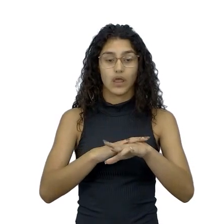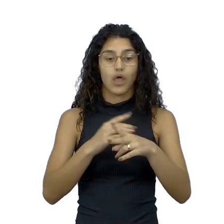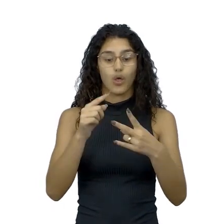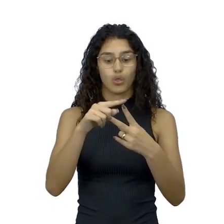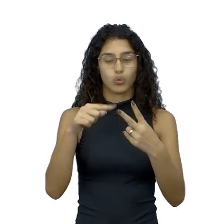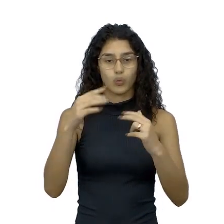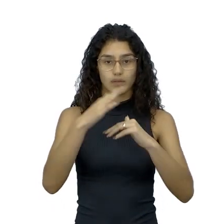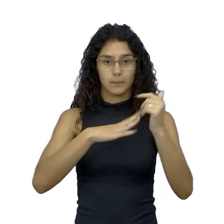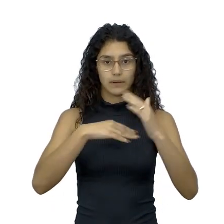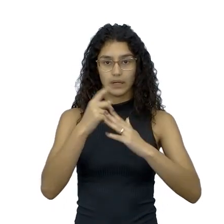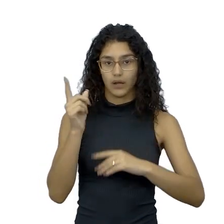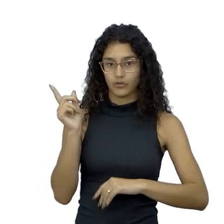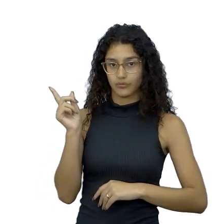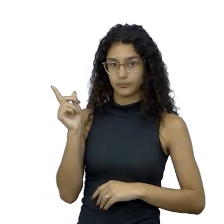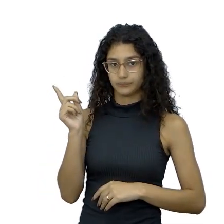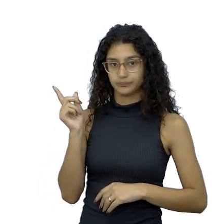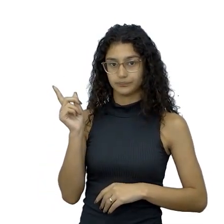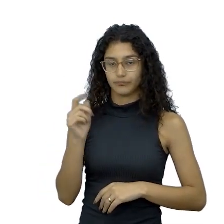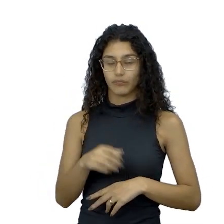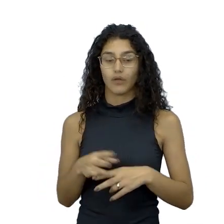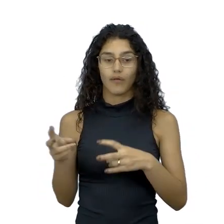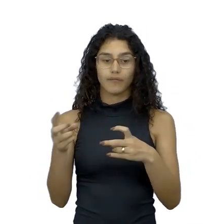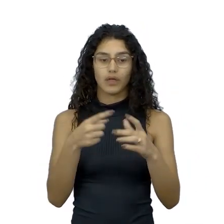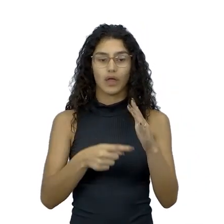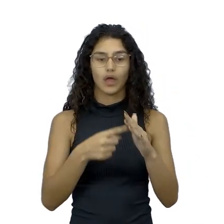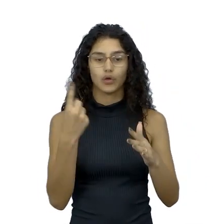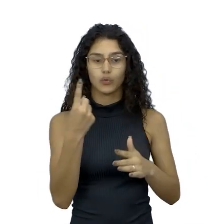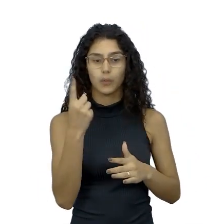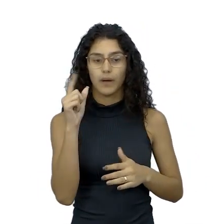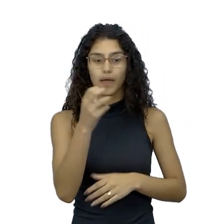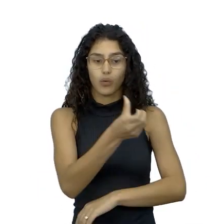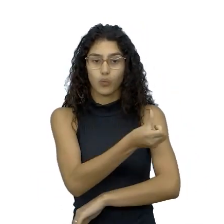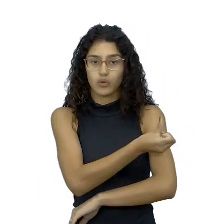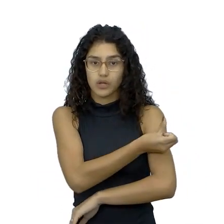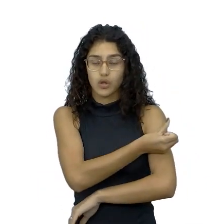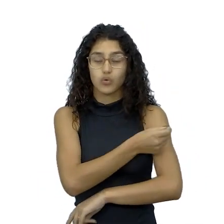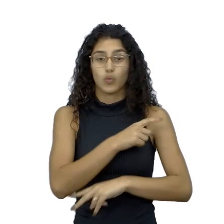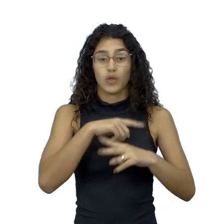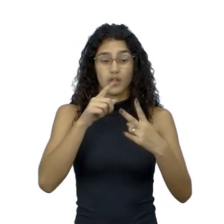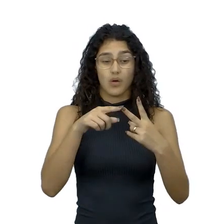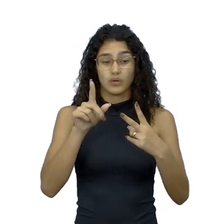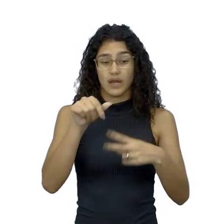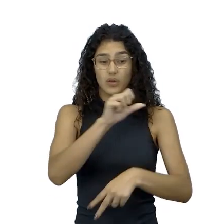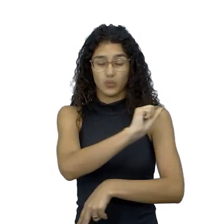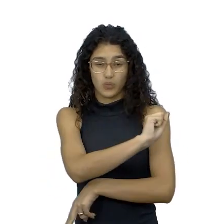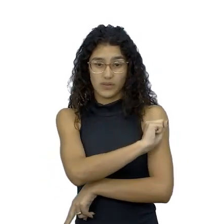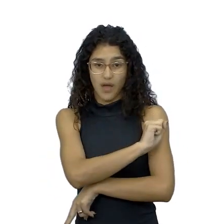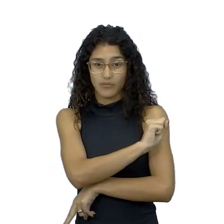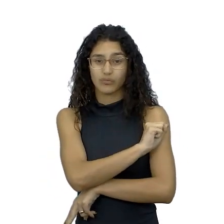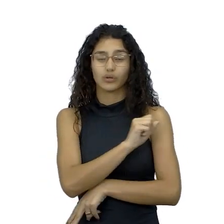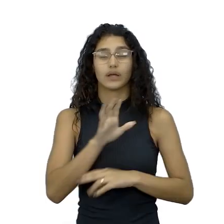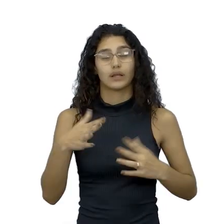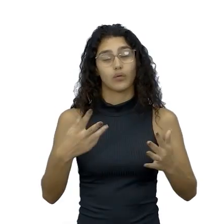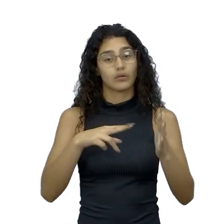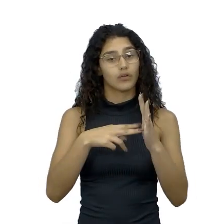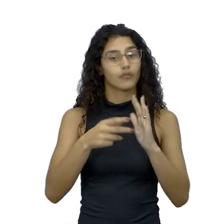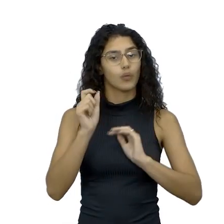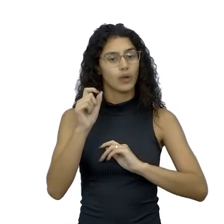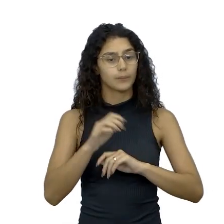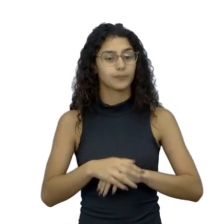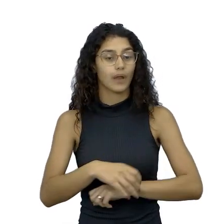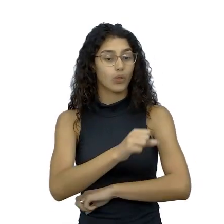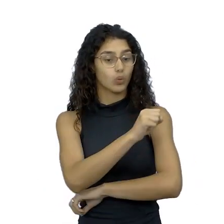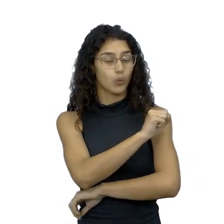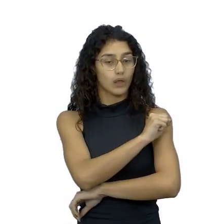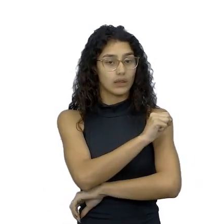duas habilidades. E aí, verifiquem que uma é lá do sexto ano e a outra é do oitavo ano. Então, quer dizer, a do